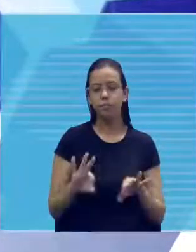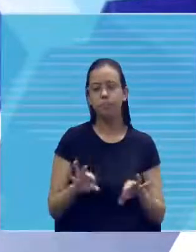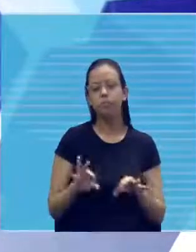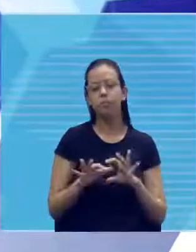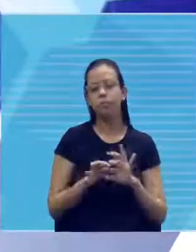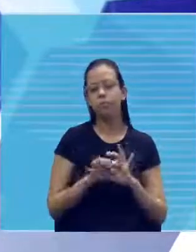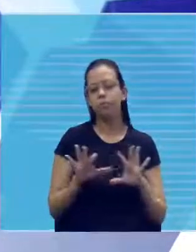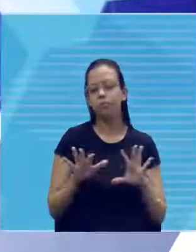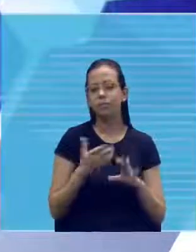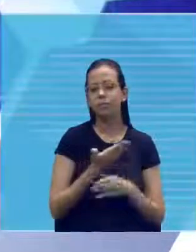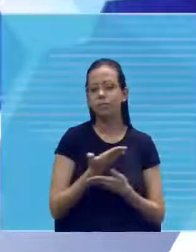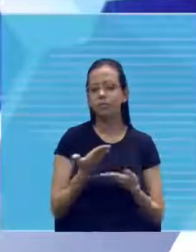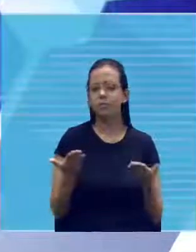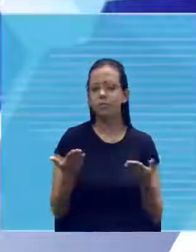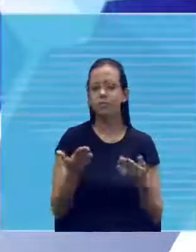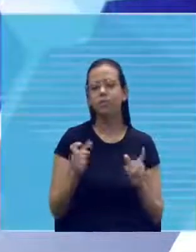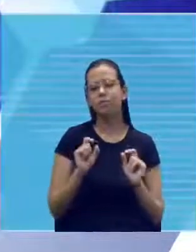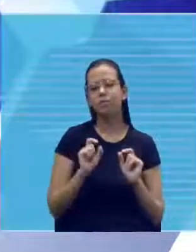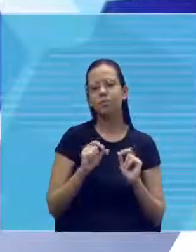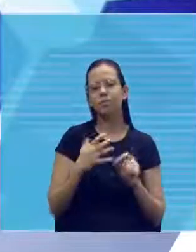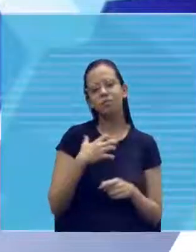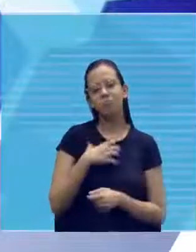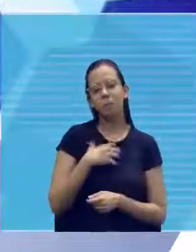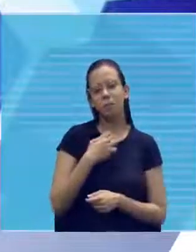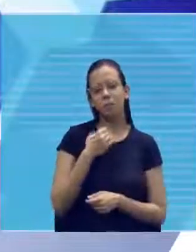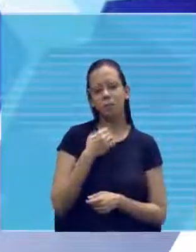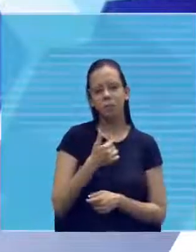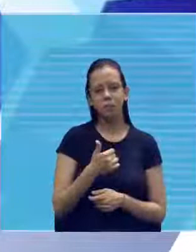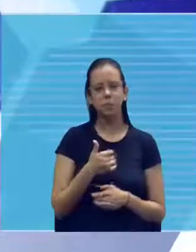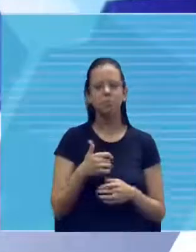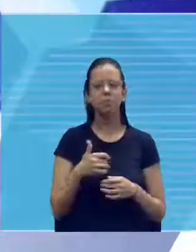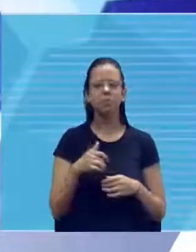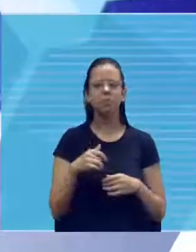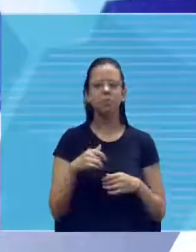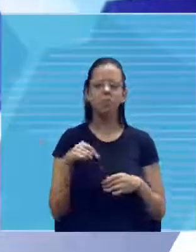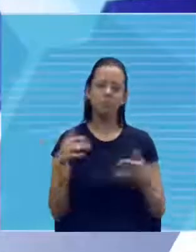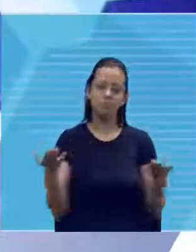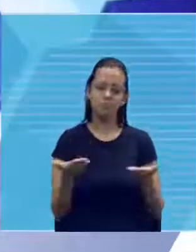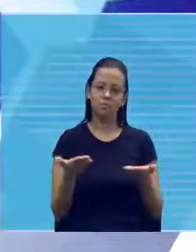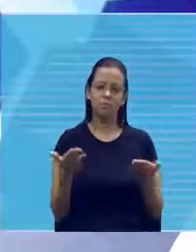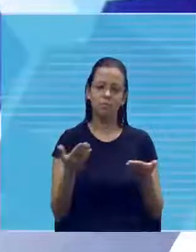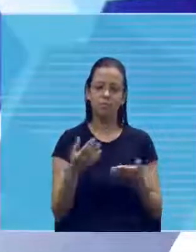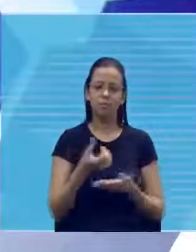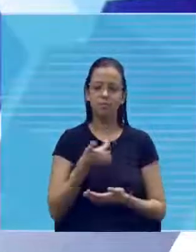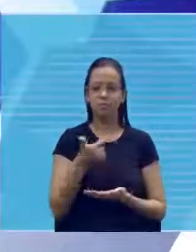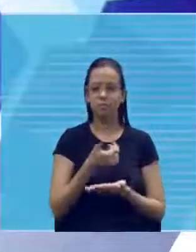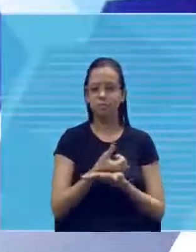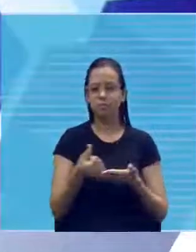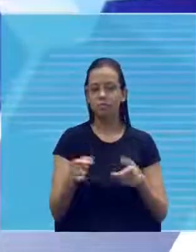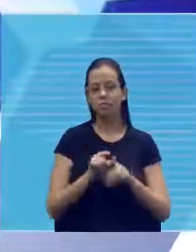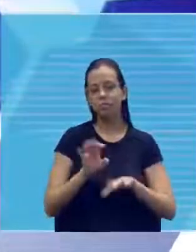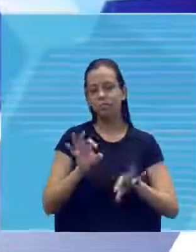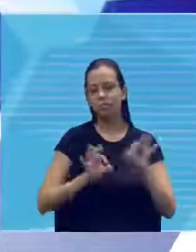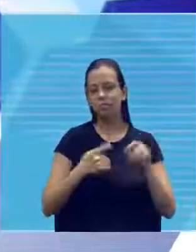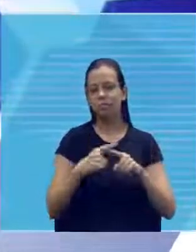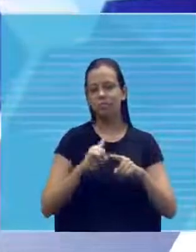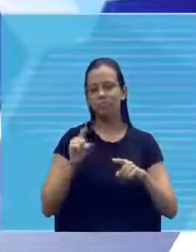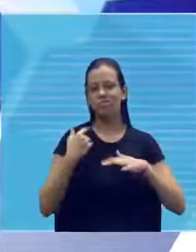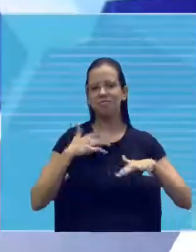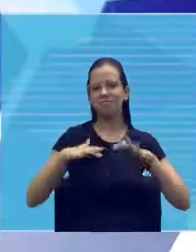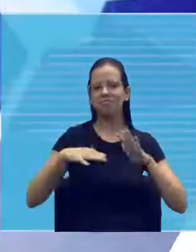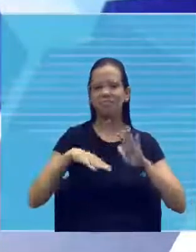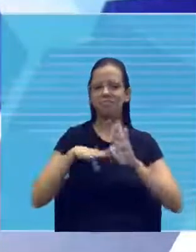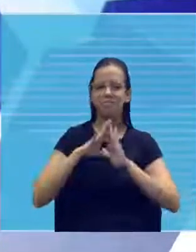vocês aí bem à vontade na nossa casa aqui no segundo semestre. E se preparem, que a gente vai movimentar essas ondas,